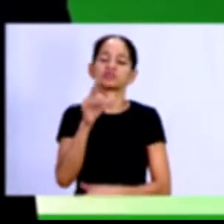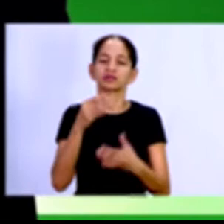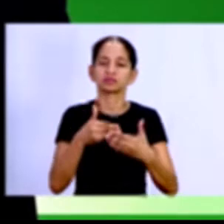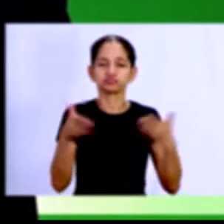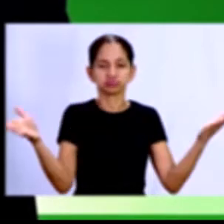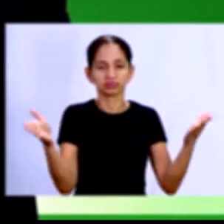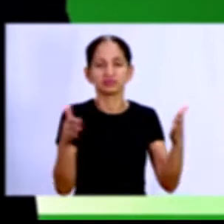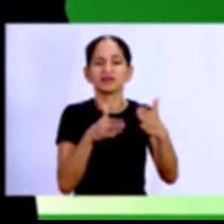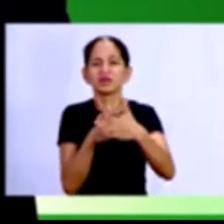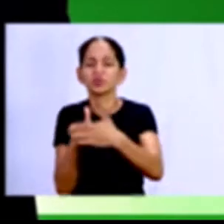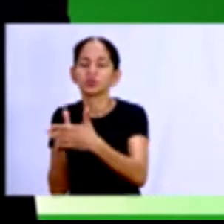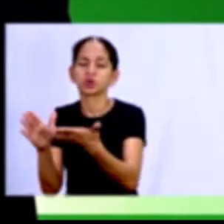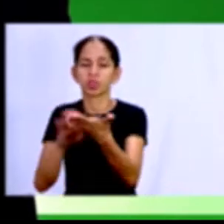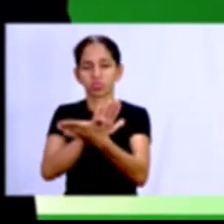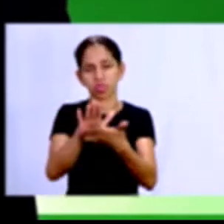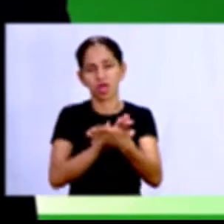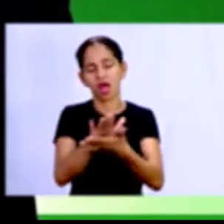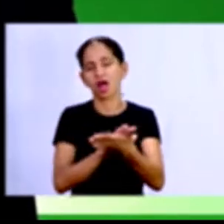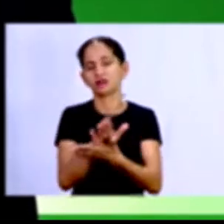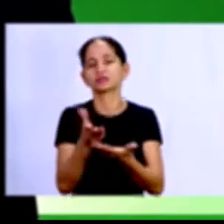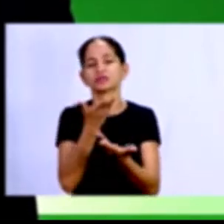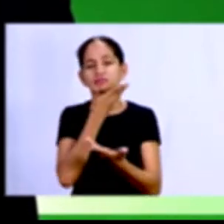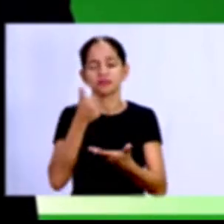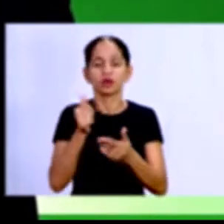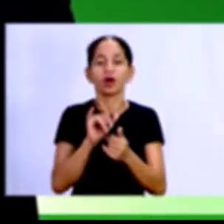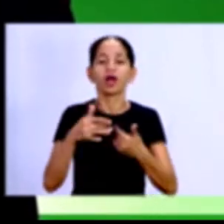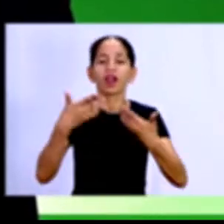físicas, ou seja, geográficas. Você tem essa